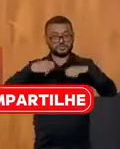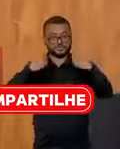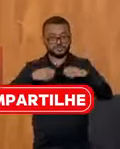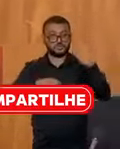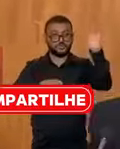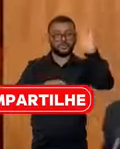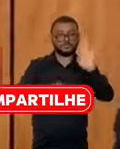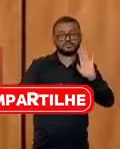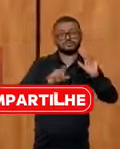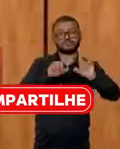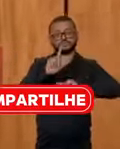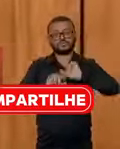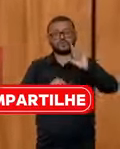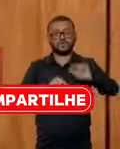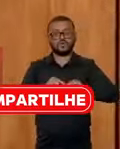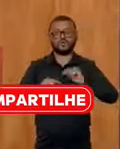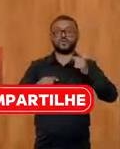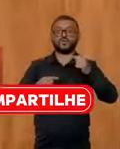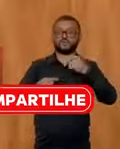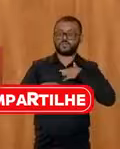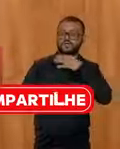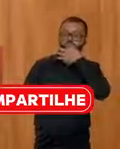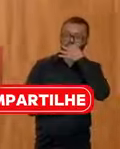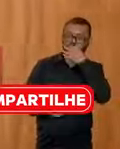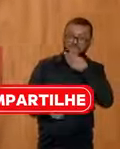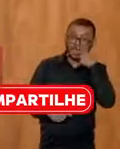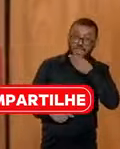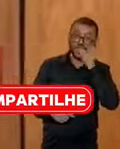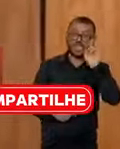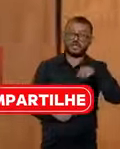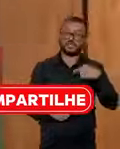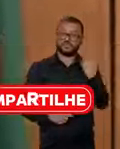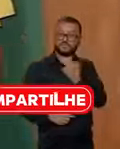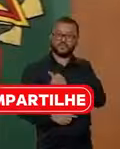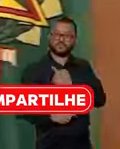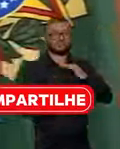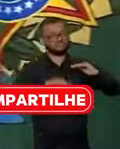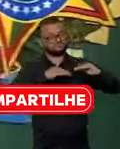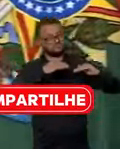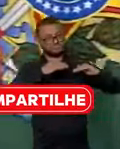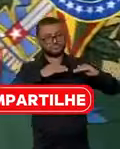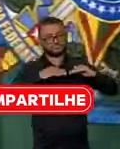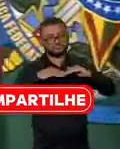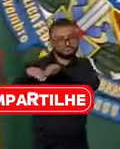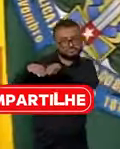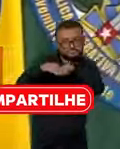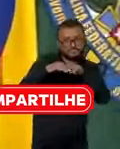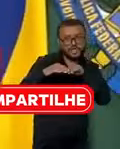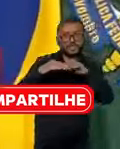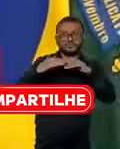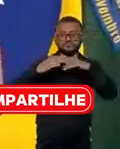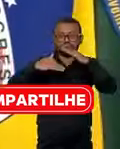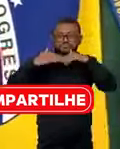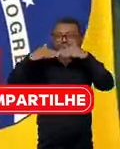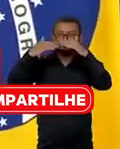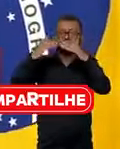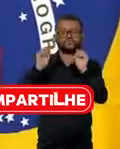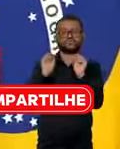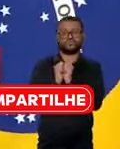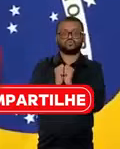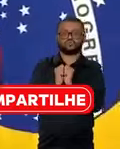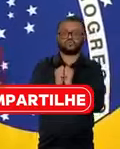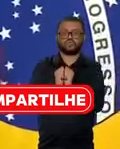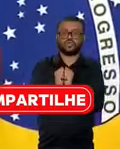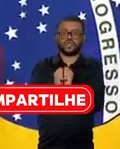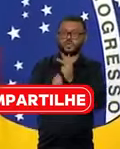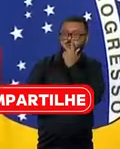sempre estabelece como discurso, no meu caso, de que a gente possa crescer junto. Eu acho que é